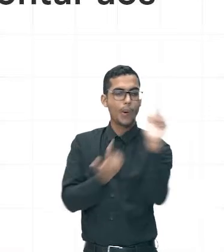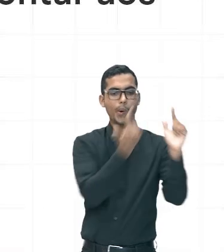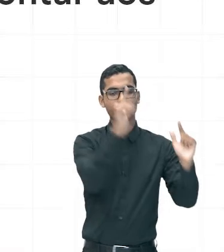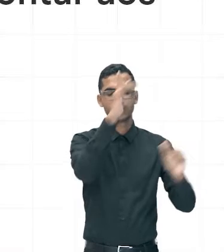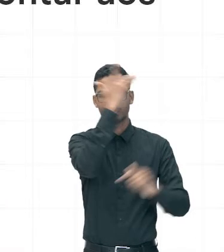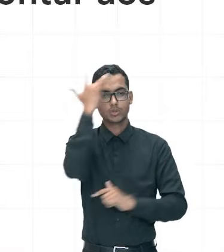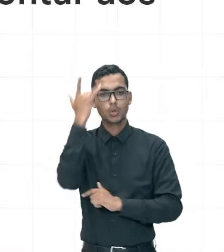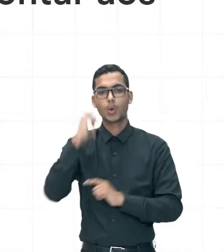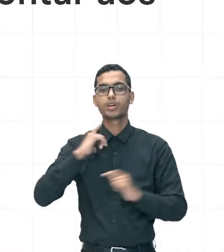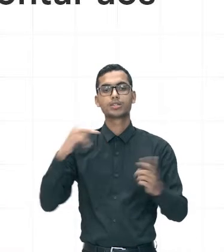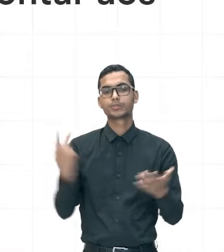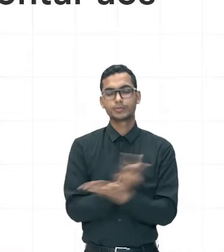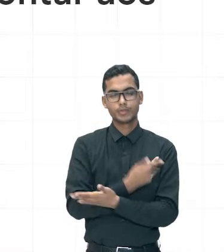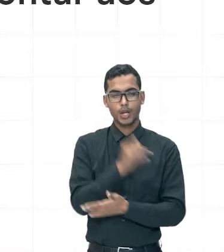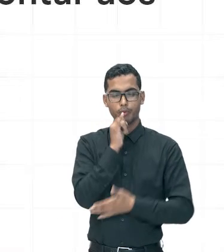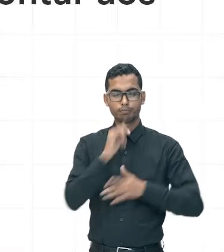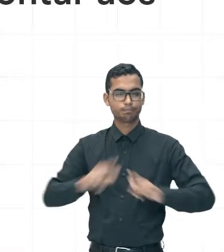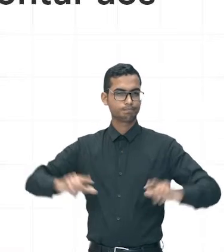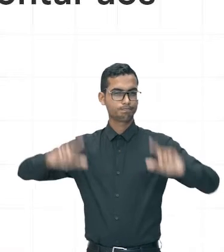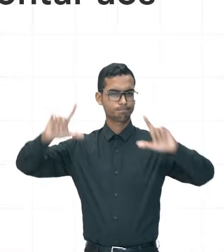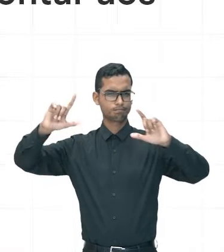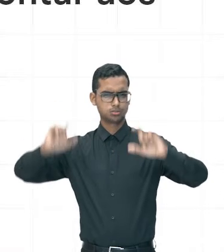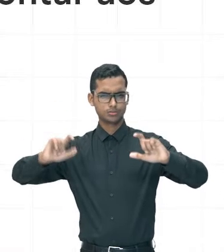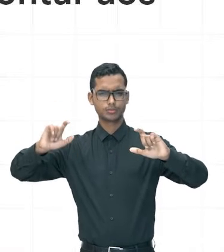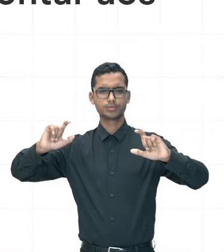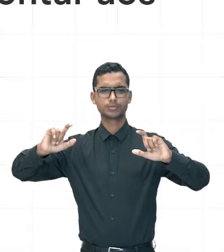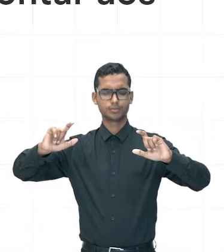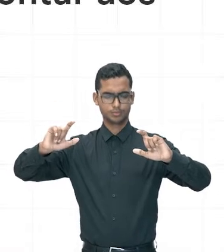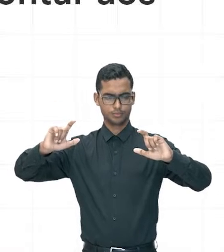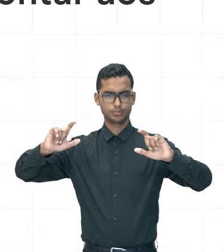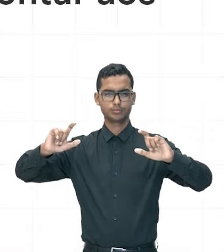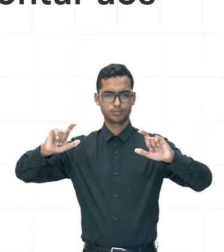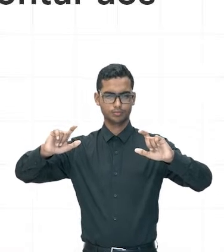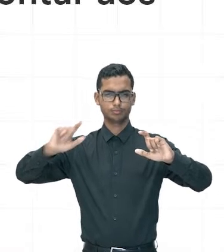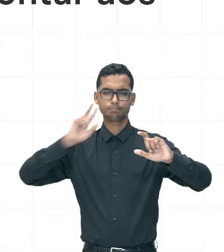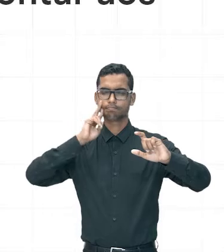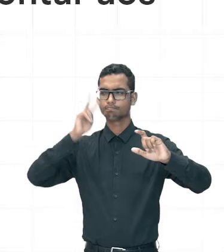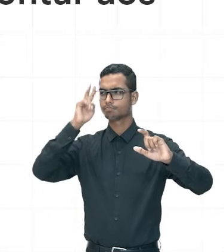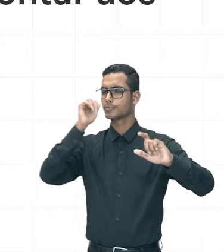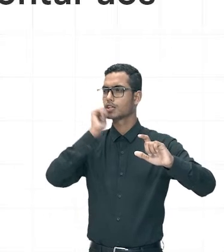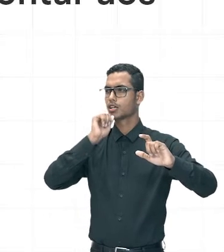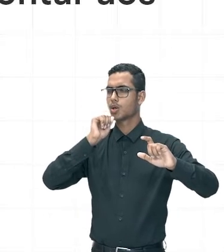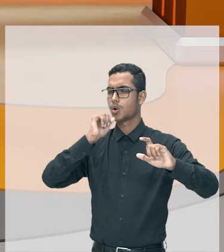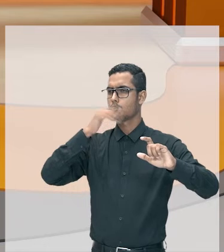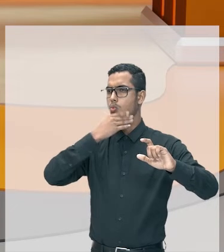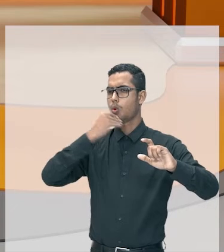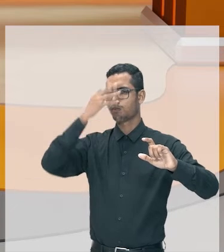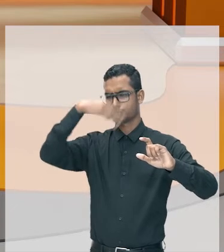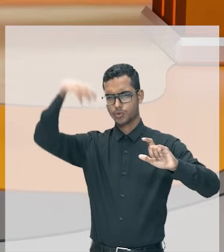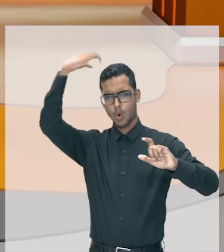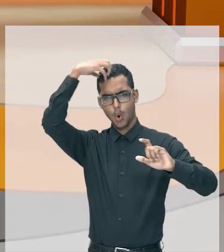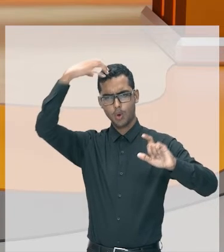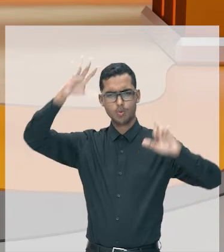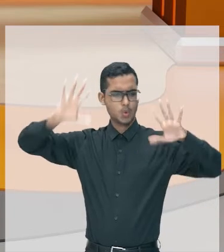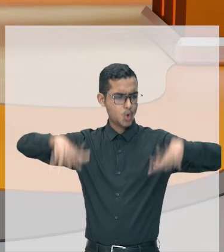vê uma foto, e a gente vai ver muito nas nossas aulas, foto de um rei num grande